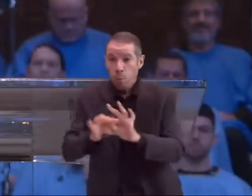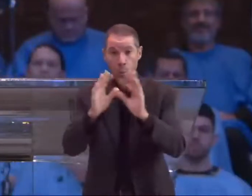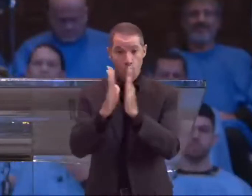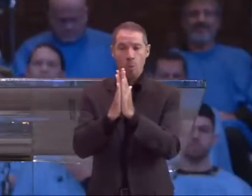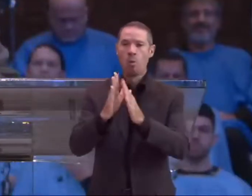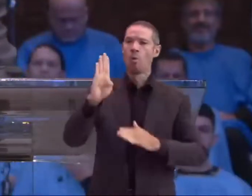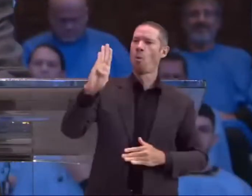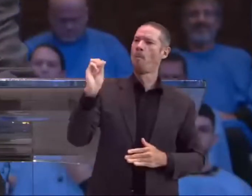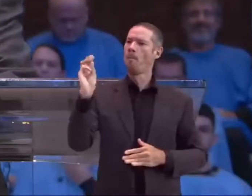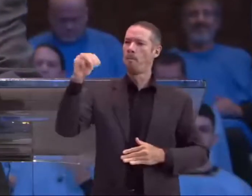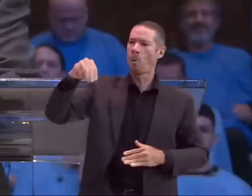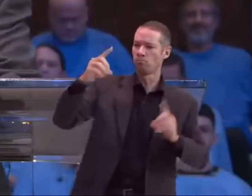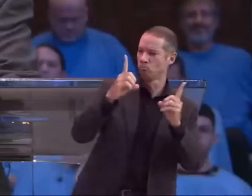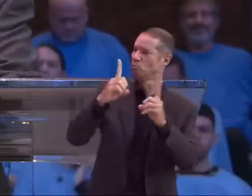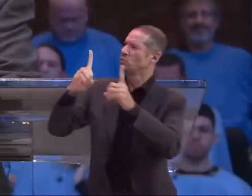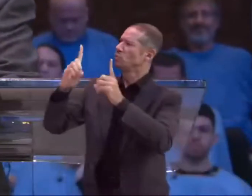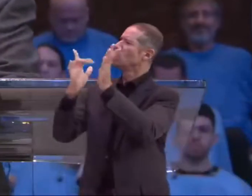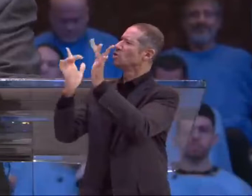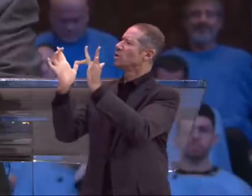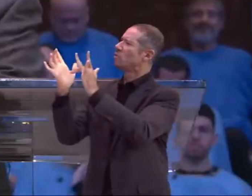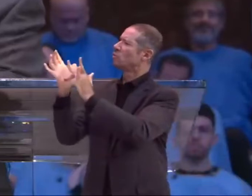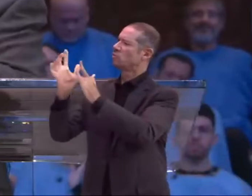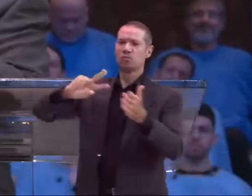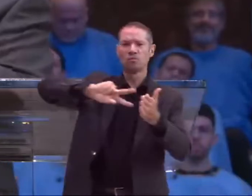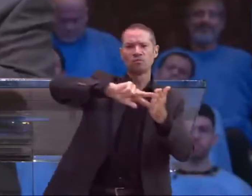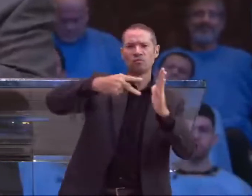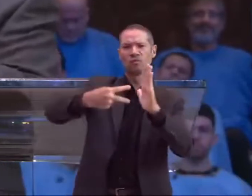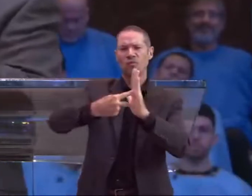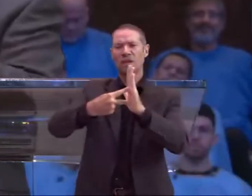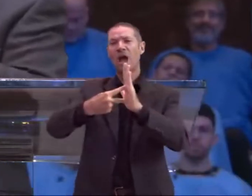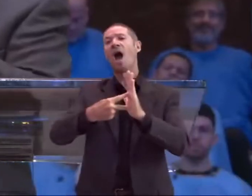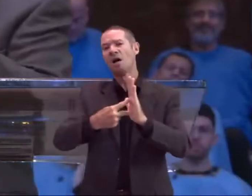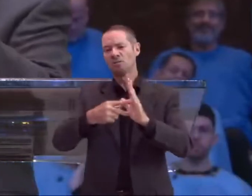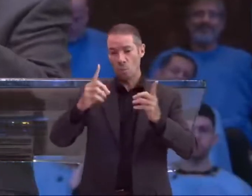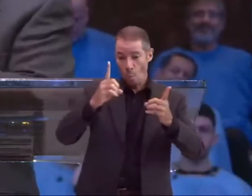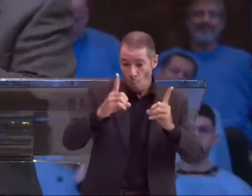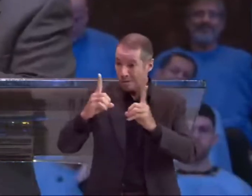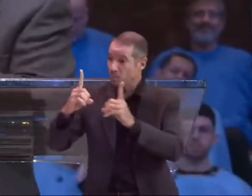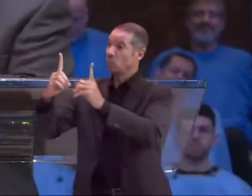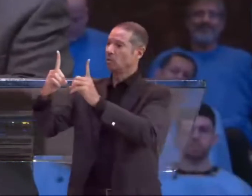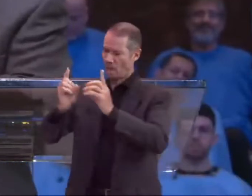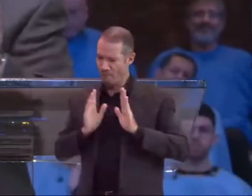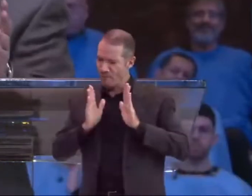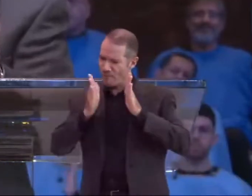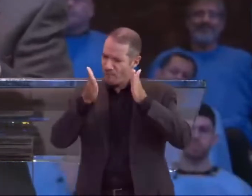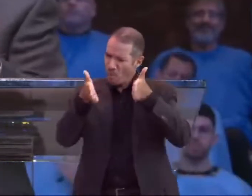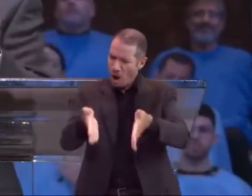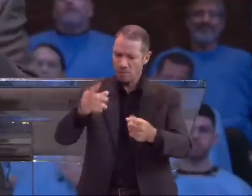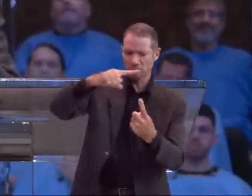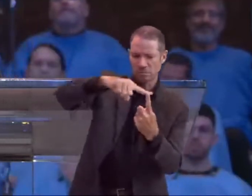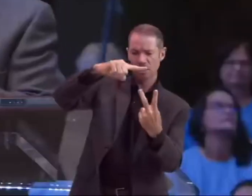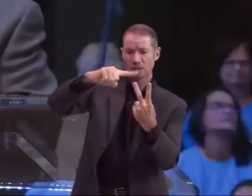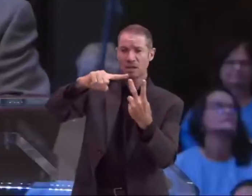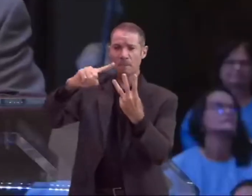é seguir Jesus. E a ênfase do discipulado está focada em 3